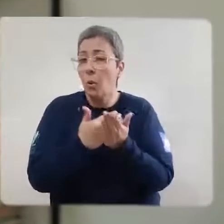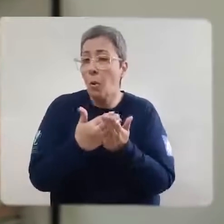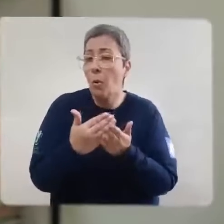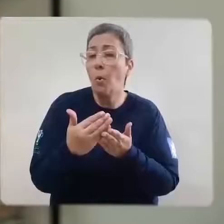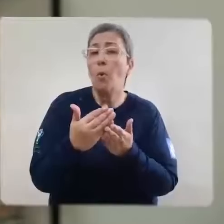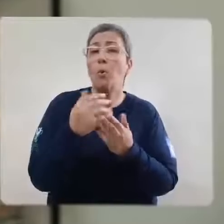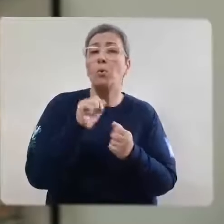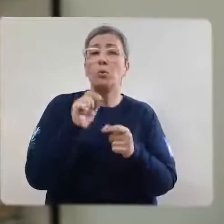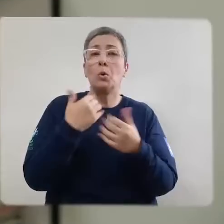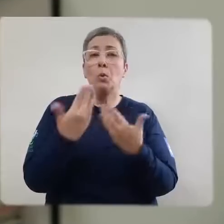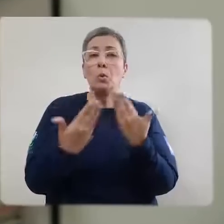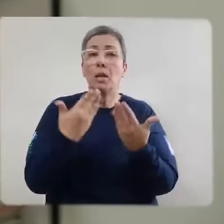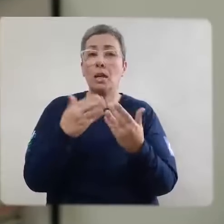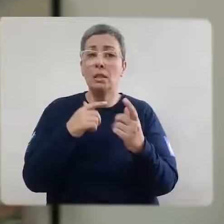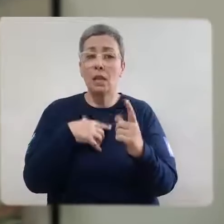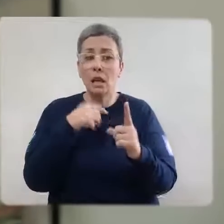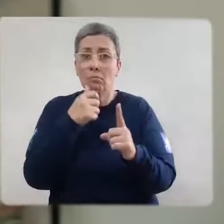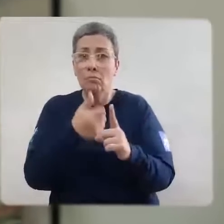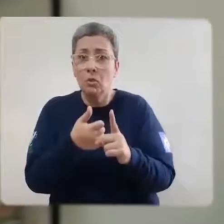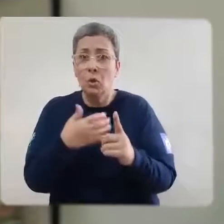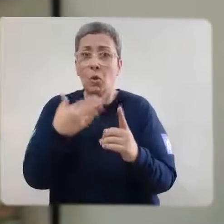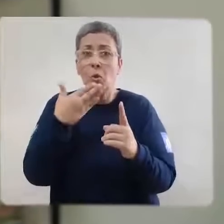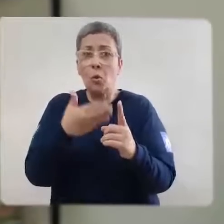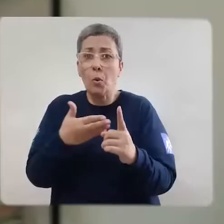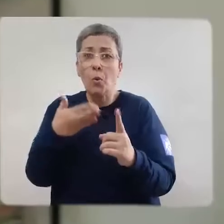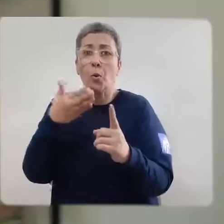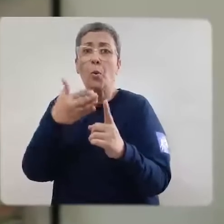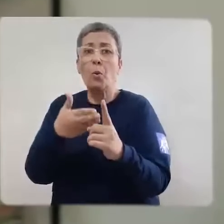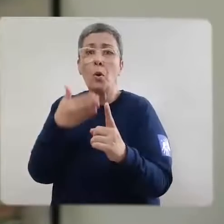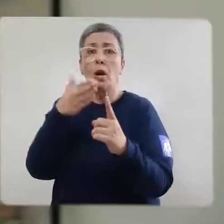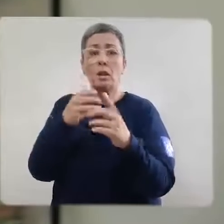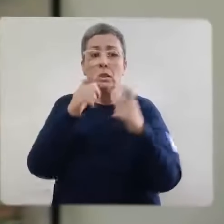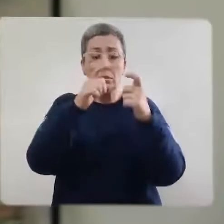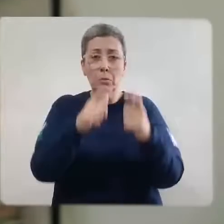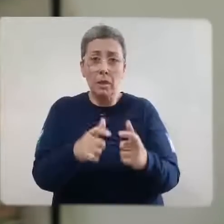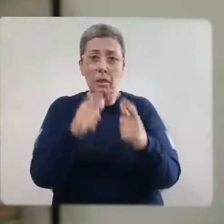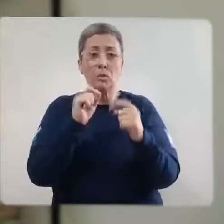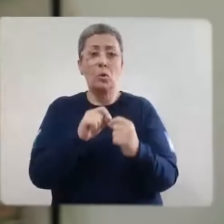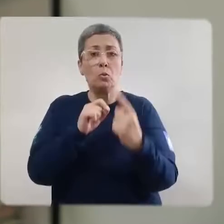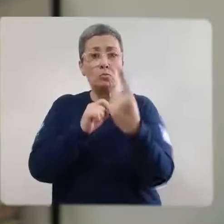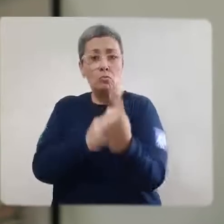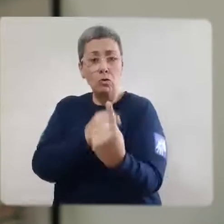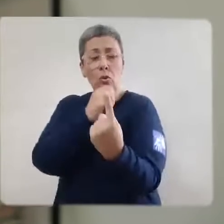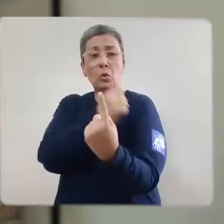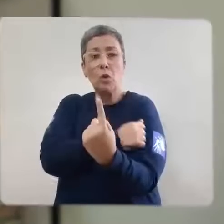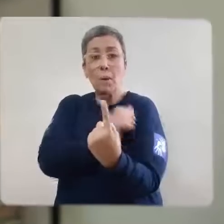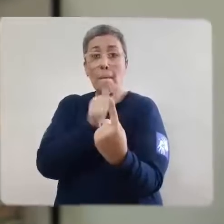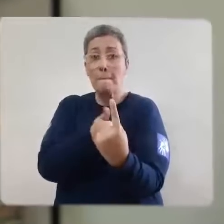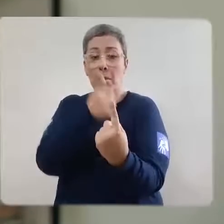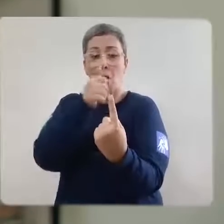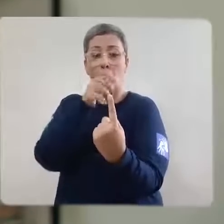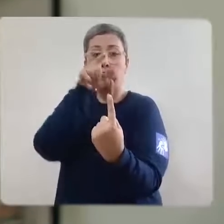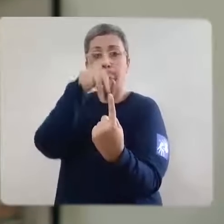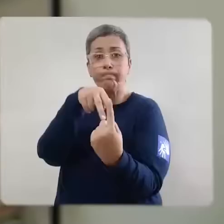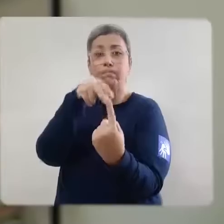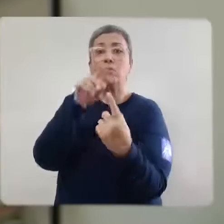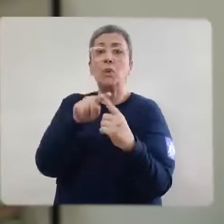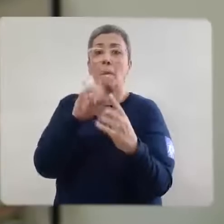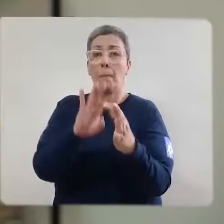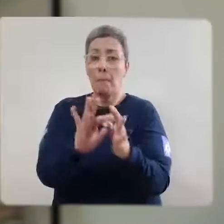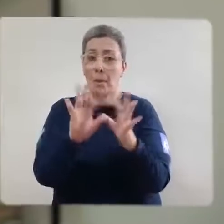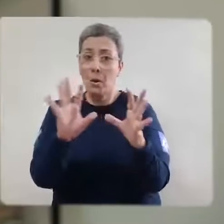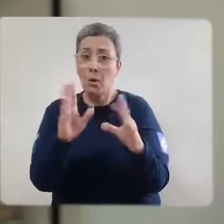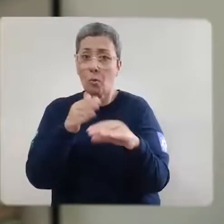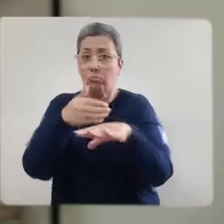maneira, começa a intervir, né, nos espaços onde o educando se coloca melhor, né,